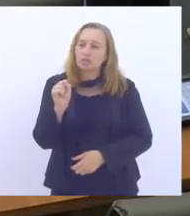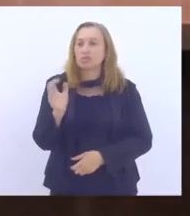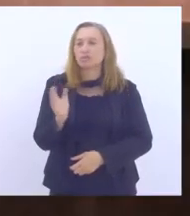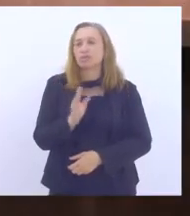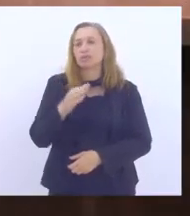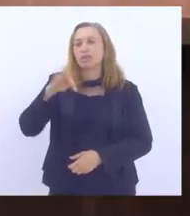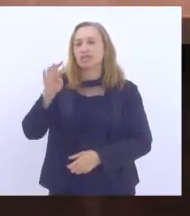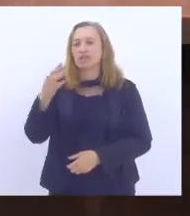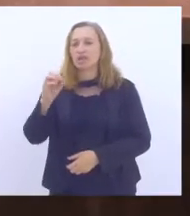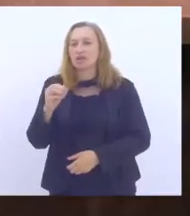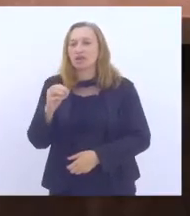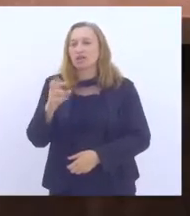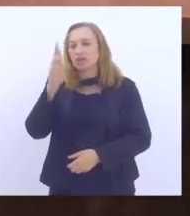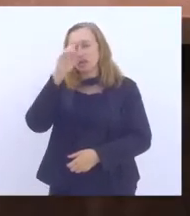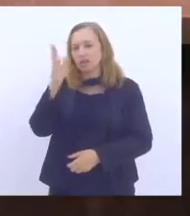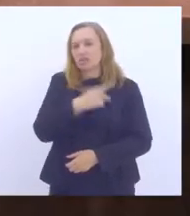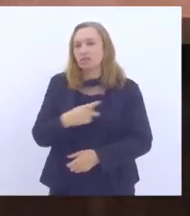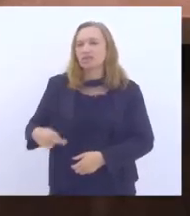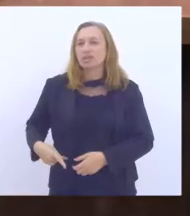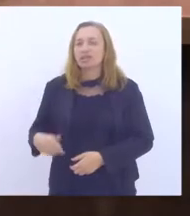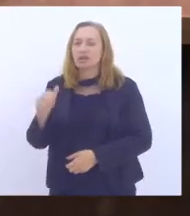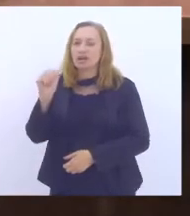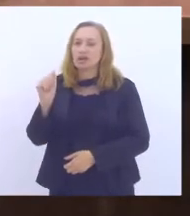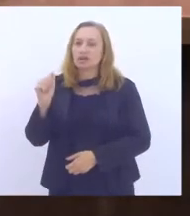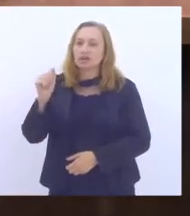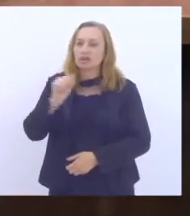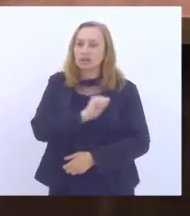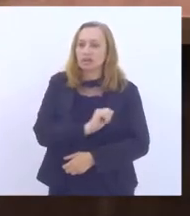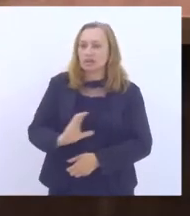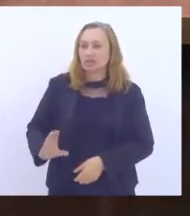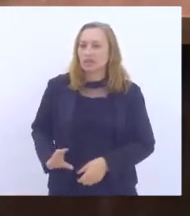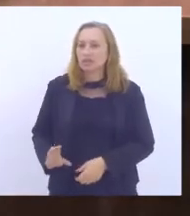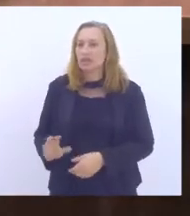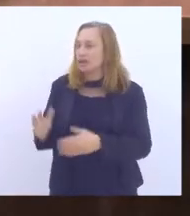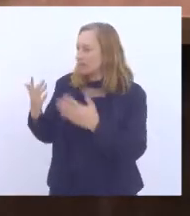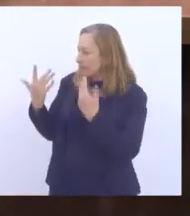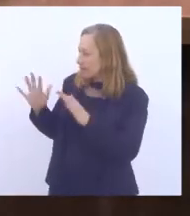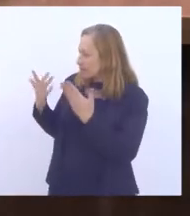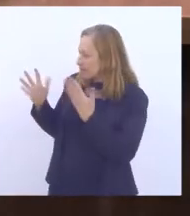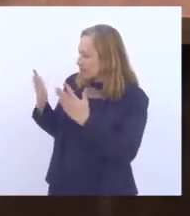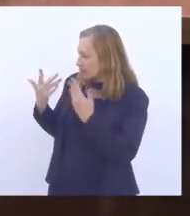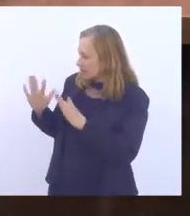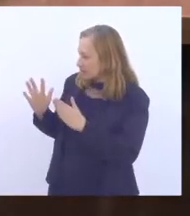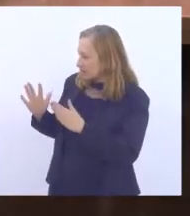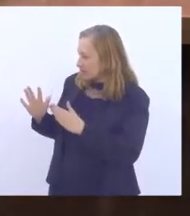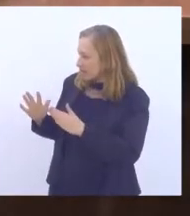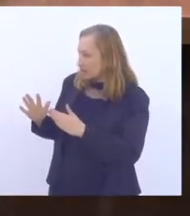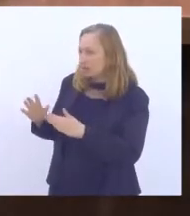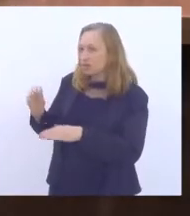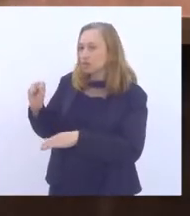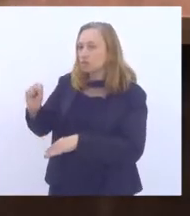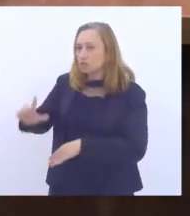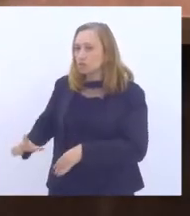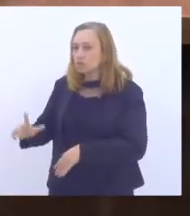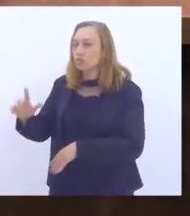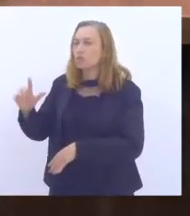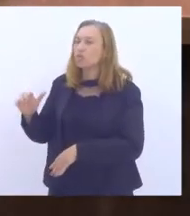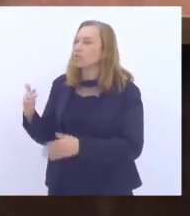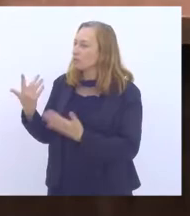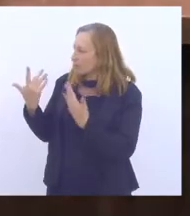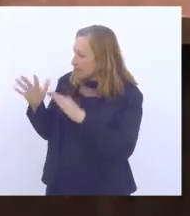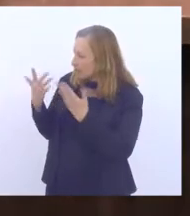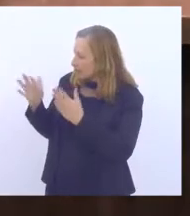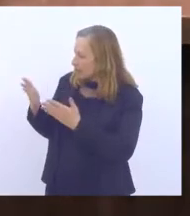seu presidente André Ceciliano eu quero cumprimentar aqui os mestres queijeiros né do nosso Sul Fluminense Parabéns a todos